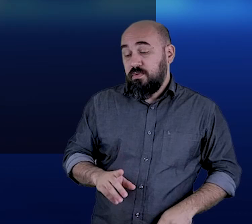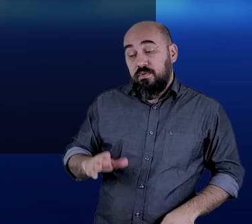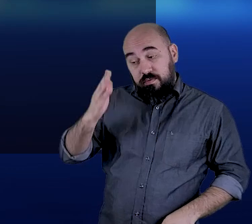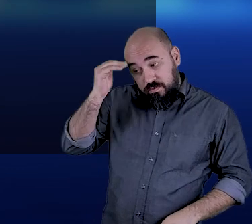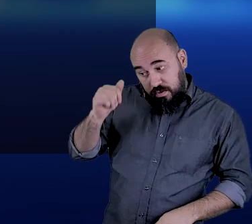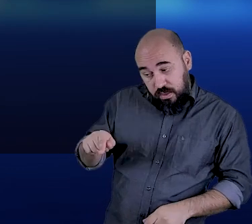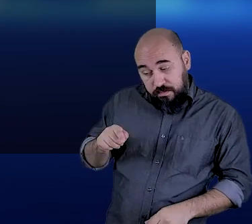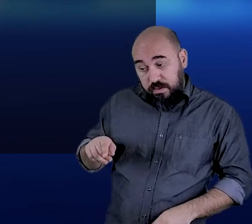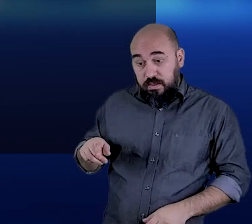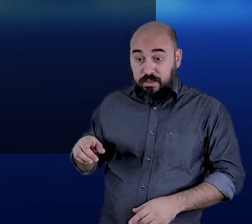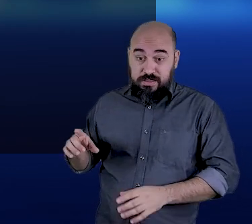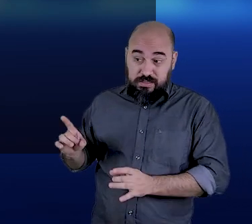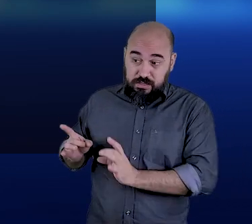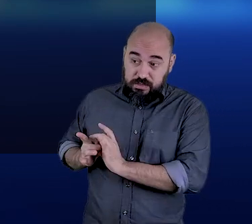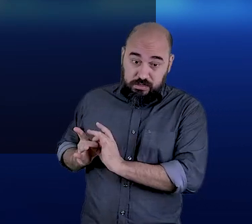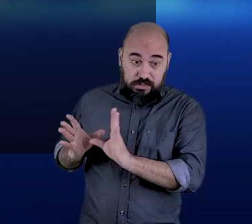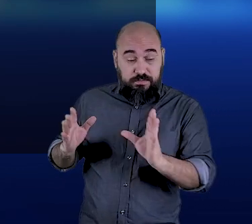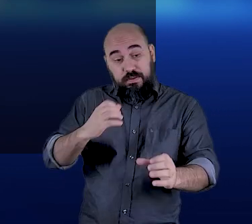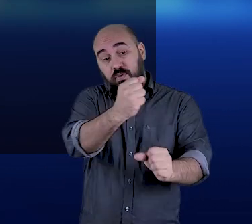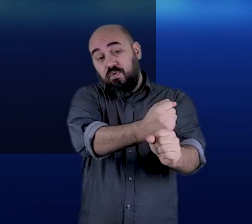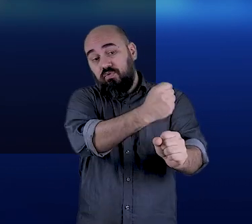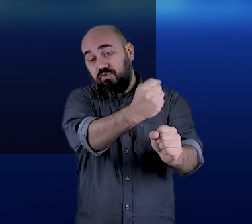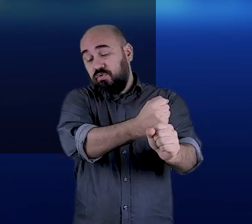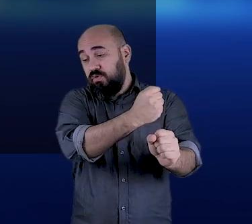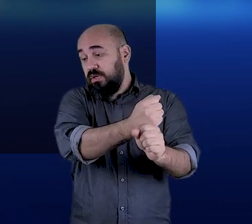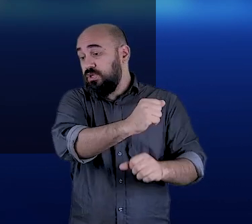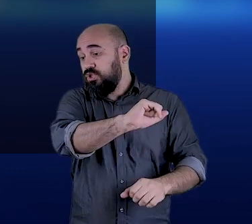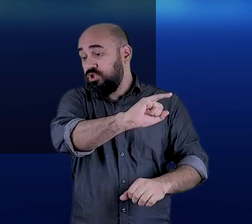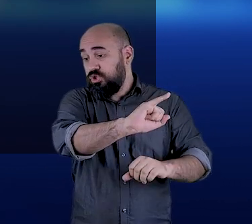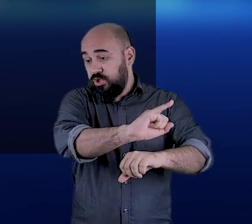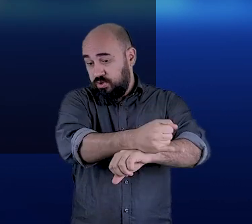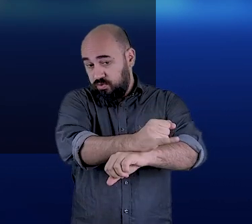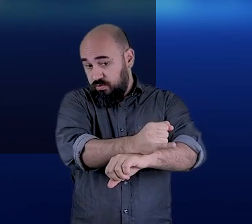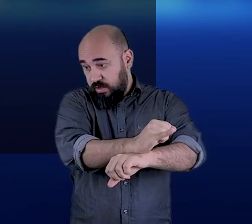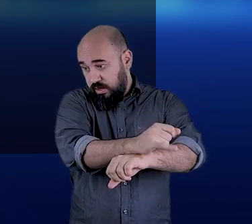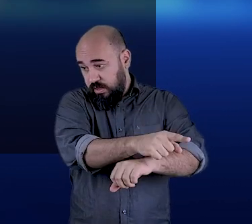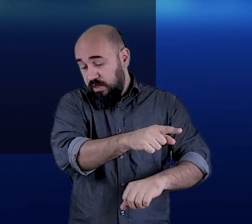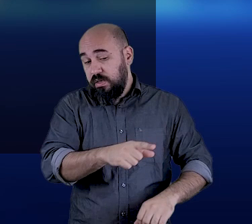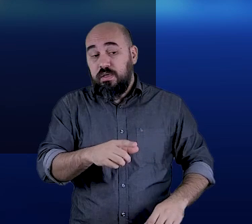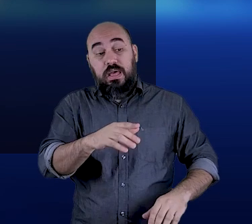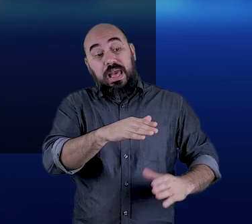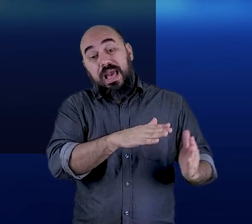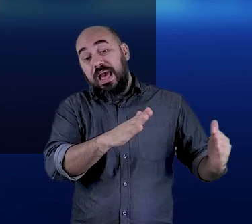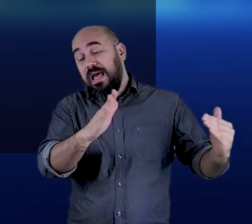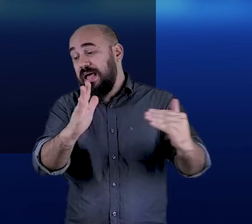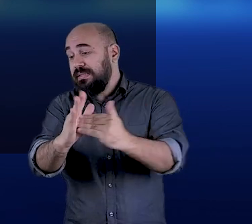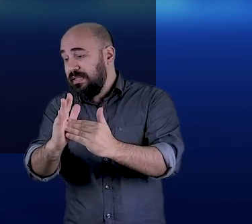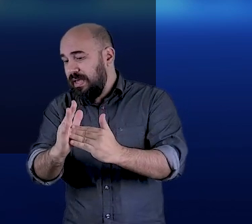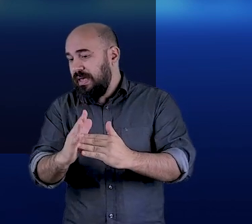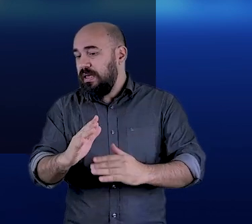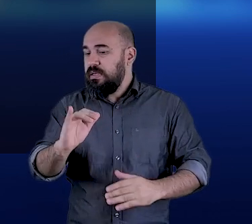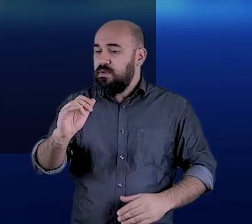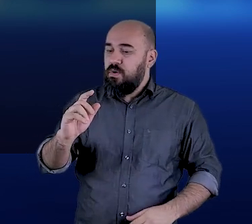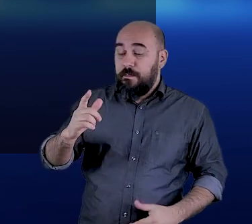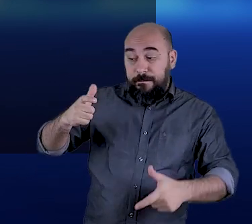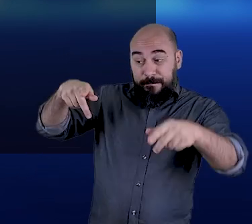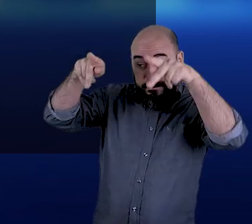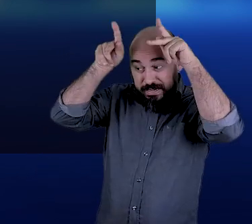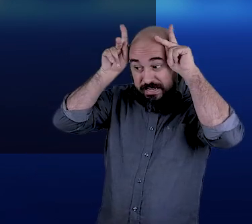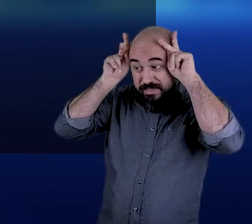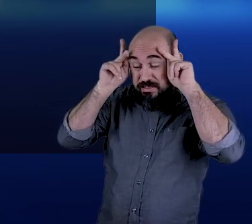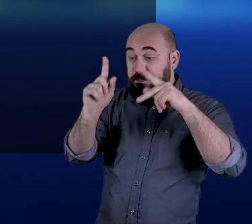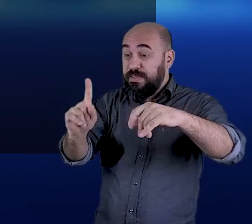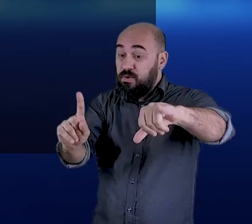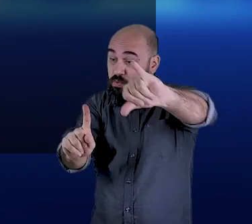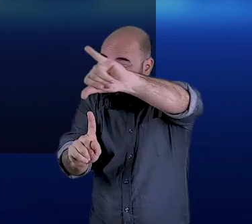ordem para restaurar e para edificar Jerusalém até a ungido ao príncipe sete semanas e